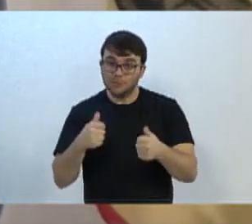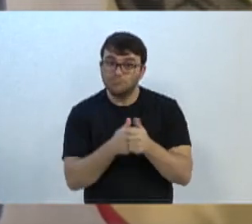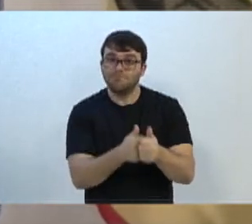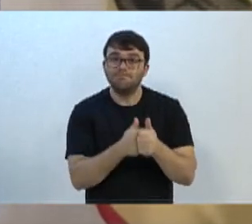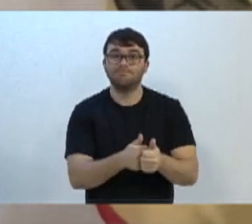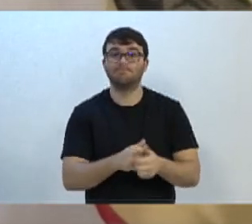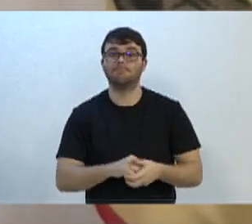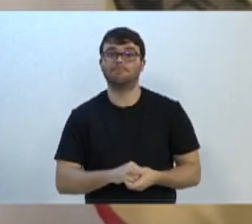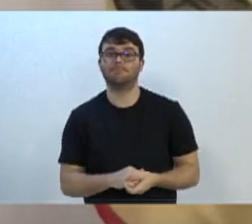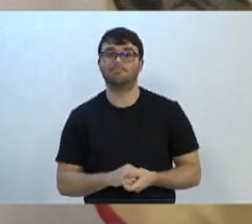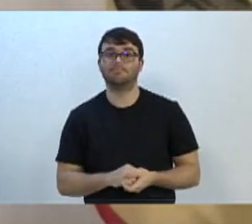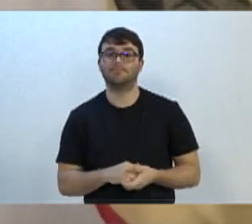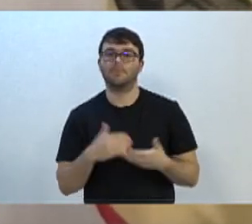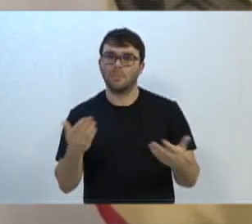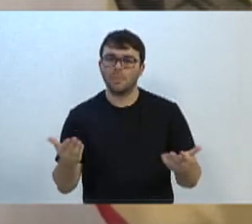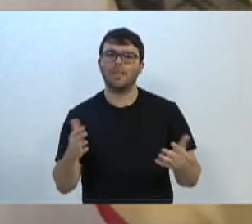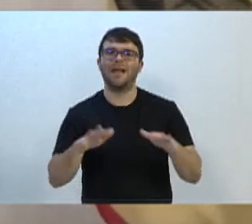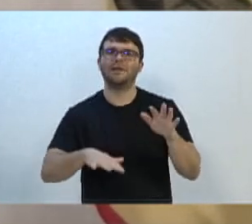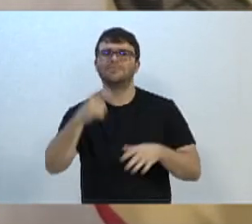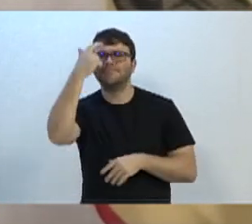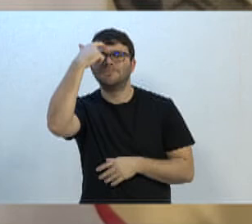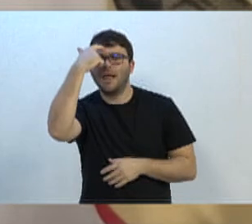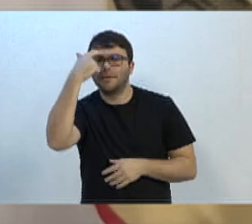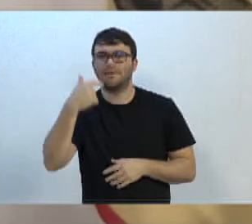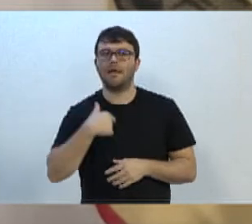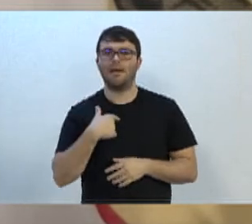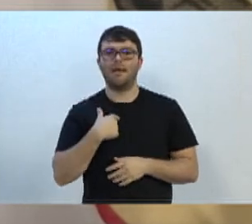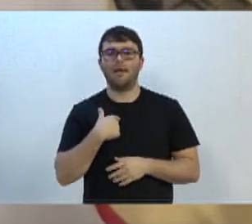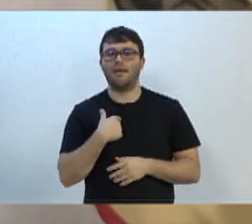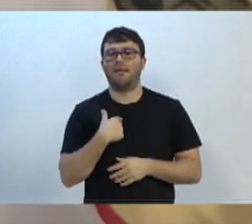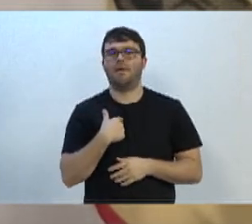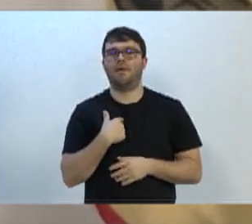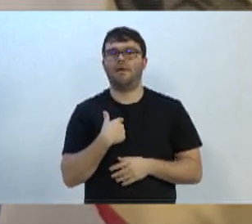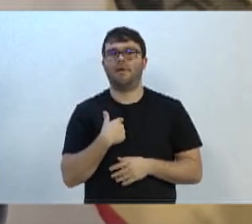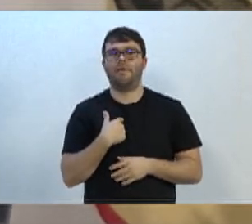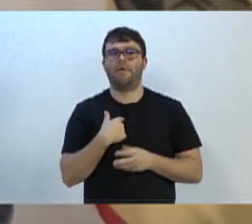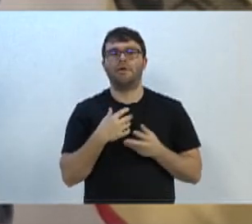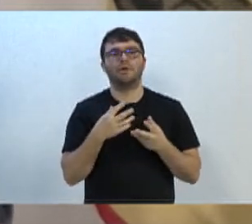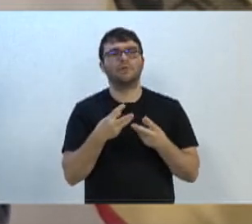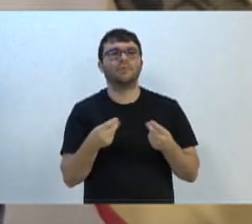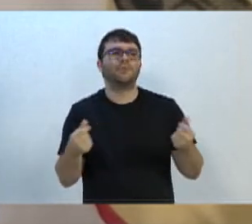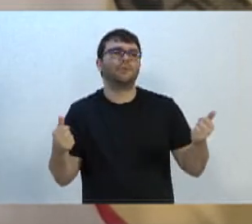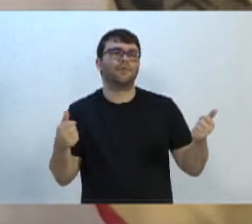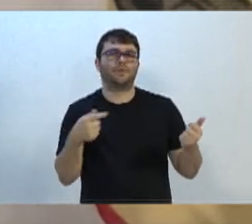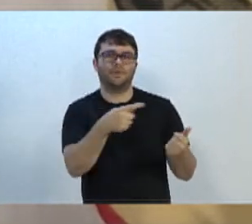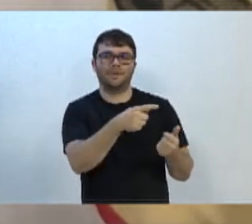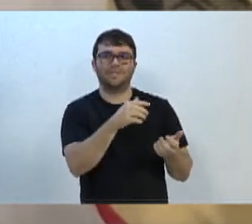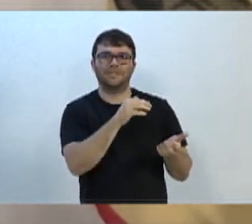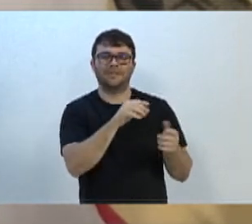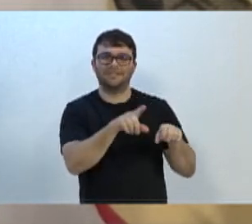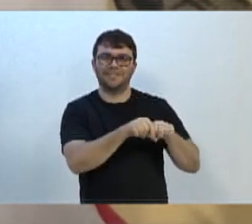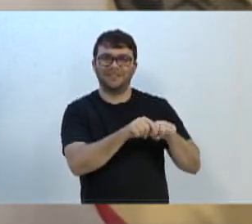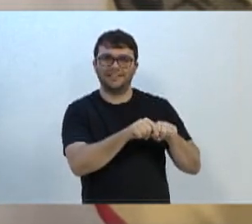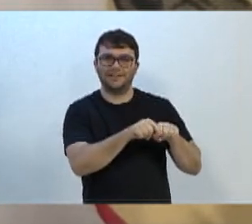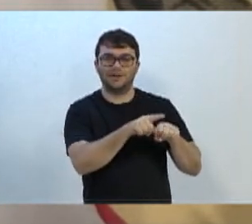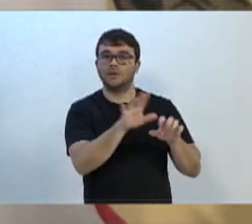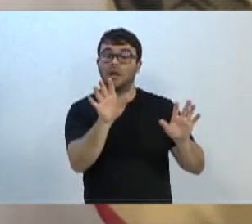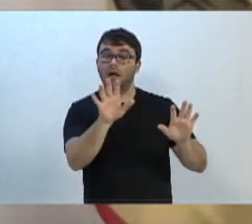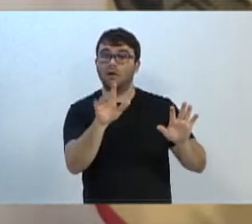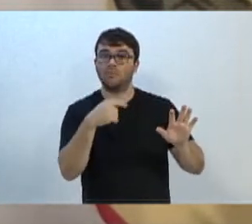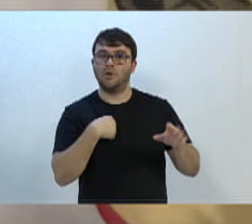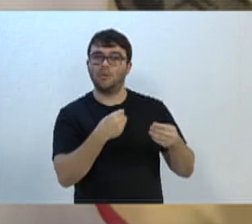E aí por isso que às vezes não pensem que eu adocei aqui a conversa para secretaria de educação porque é um Adorei Eu simplesmente